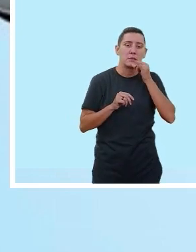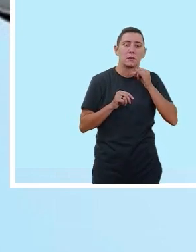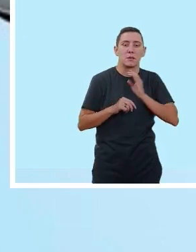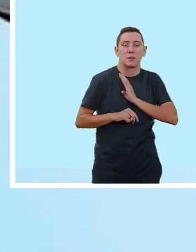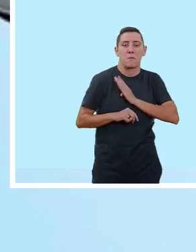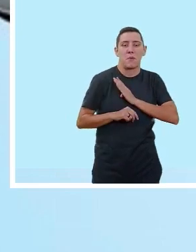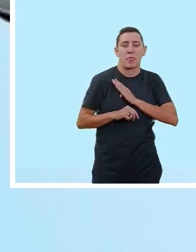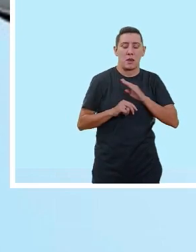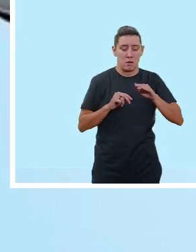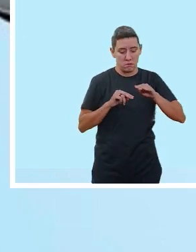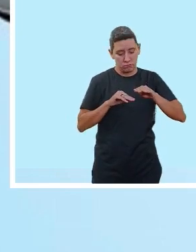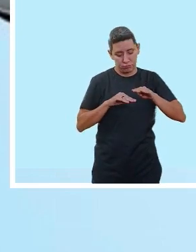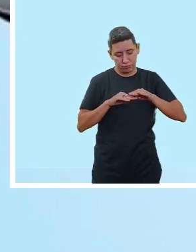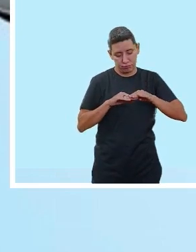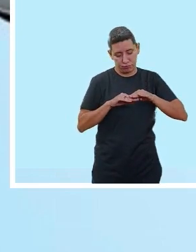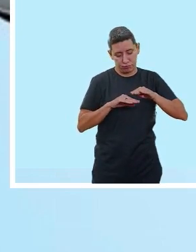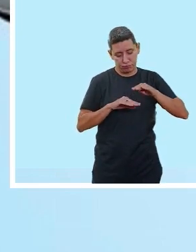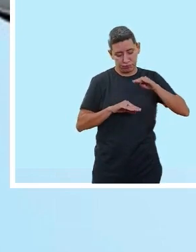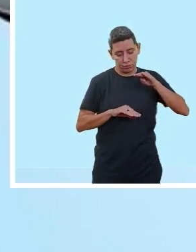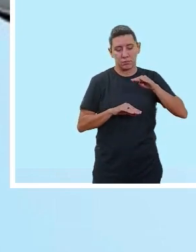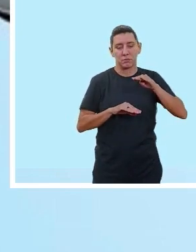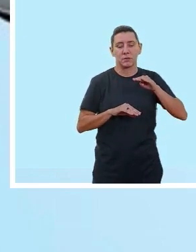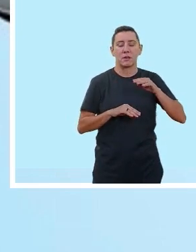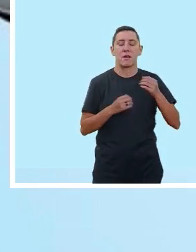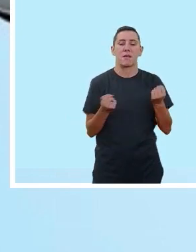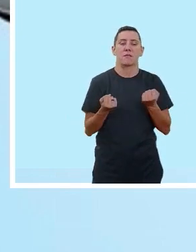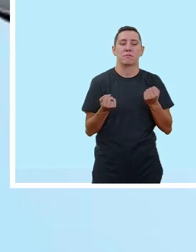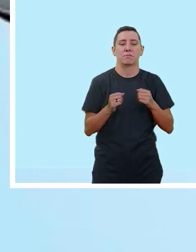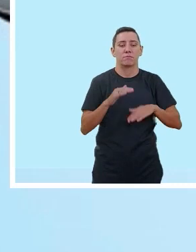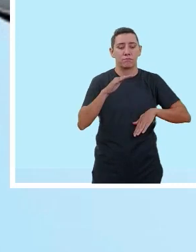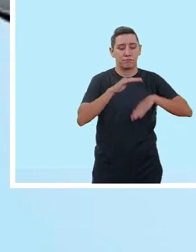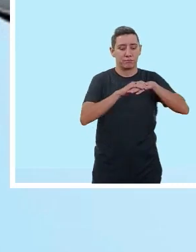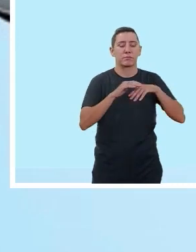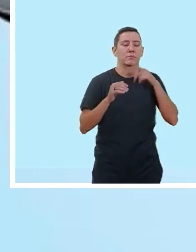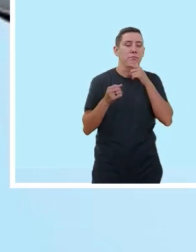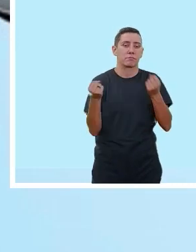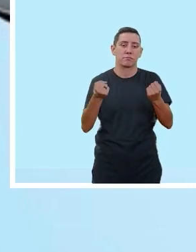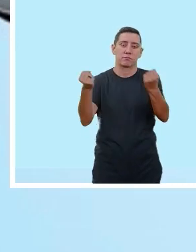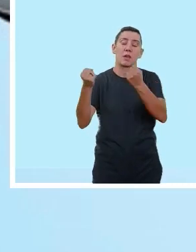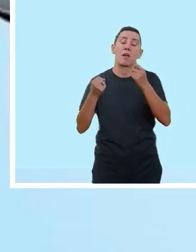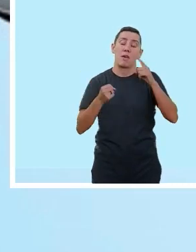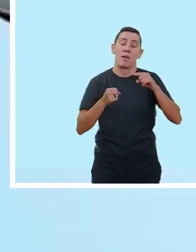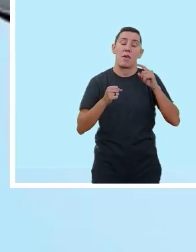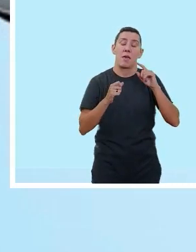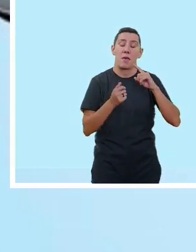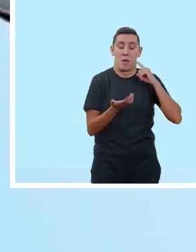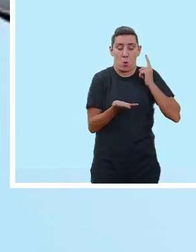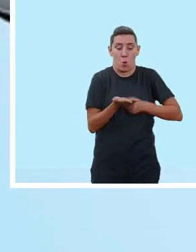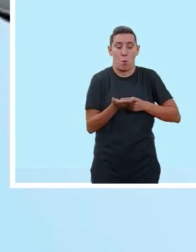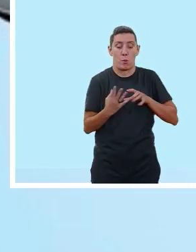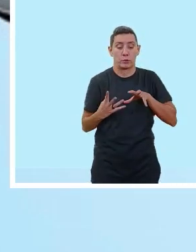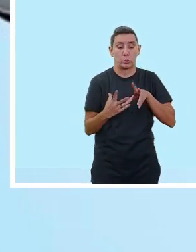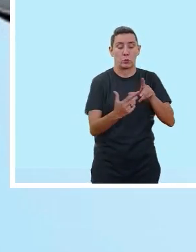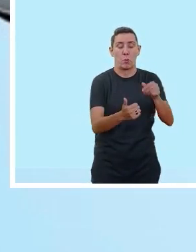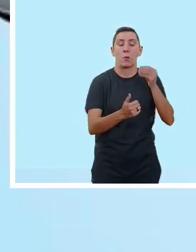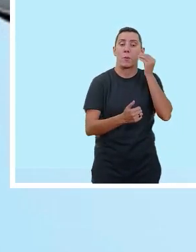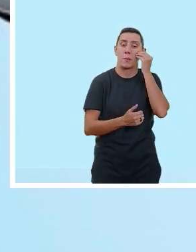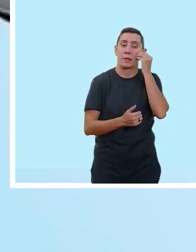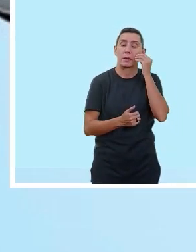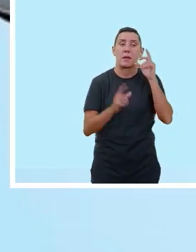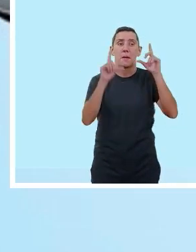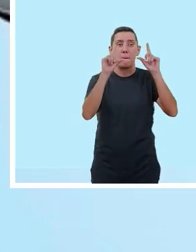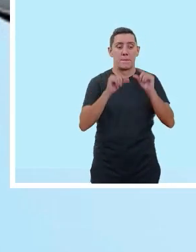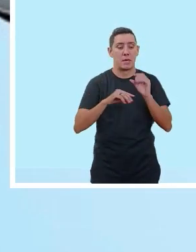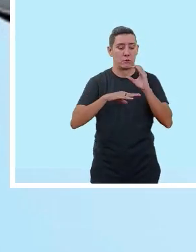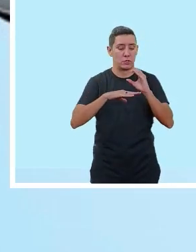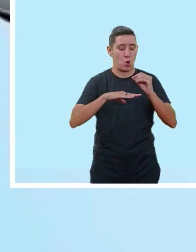função de todos os compromissos globais aí assumidos em relação à redução da emissão de gases de efeito estufa, e realmente